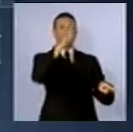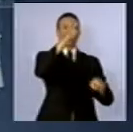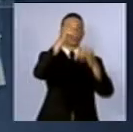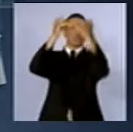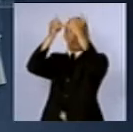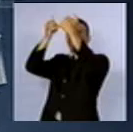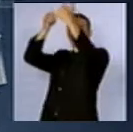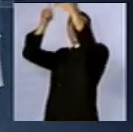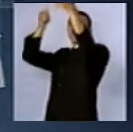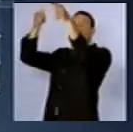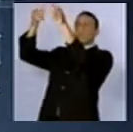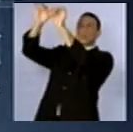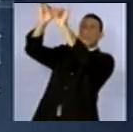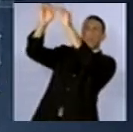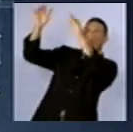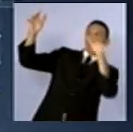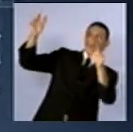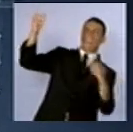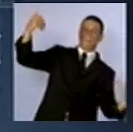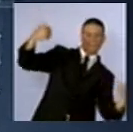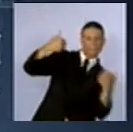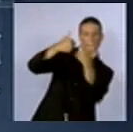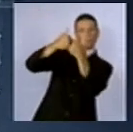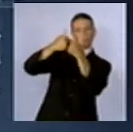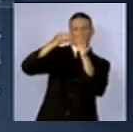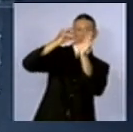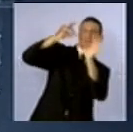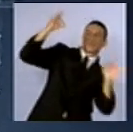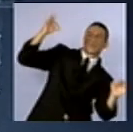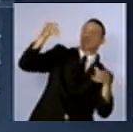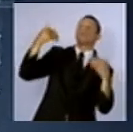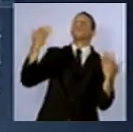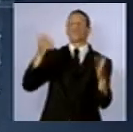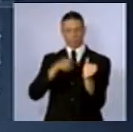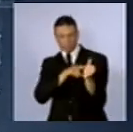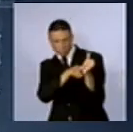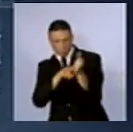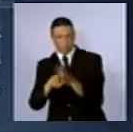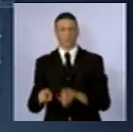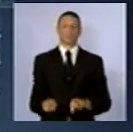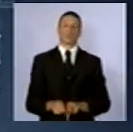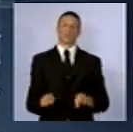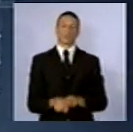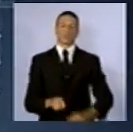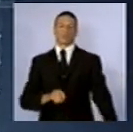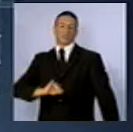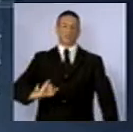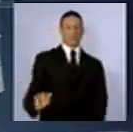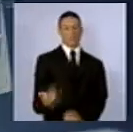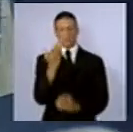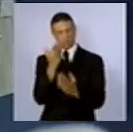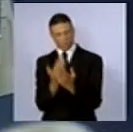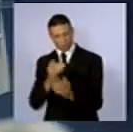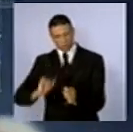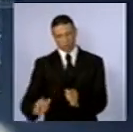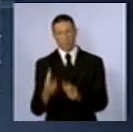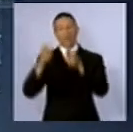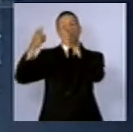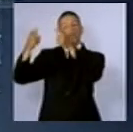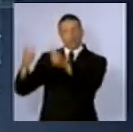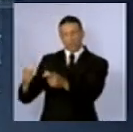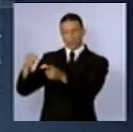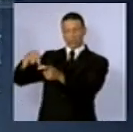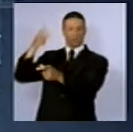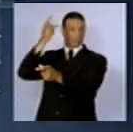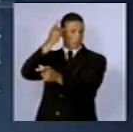transmissão esta abordagem nós só podemos nós só tivemos oportunidade de realizar na região metropolitana de